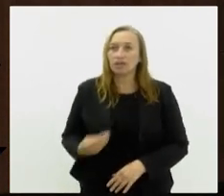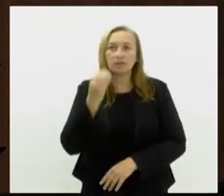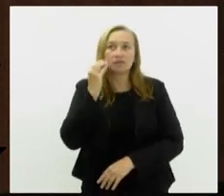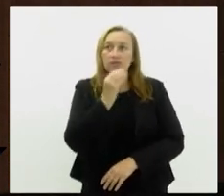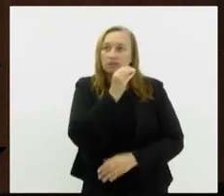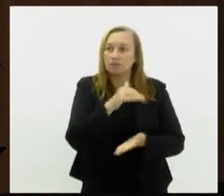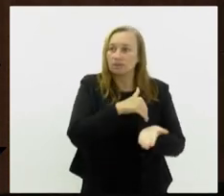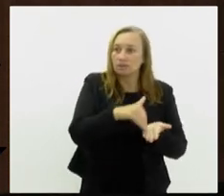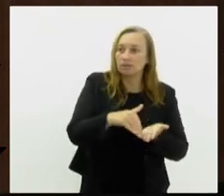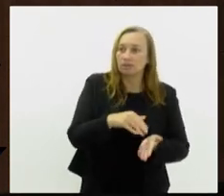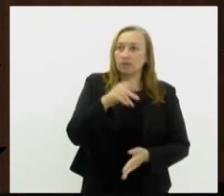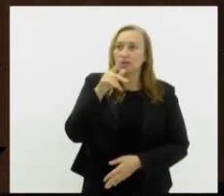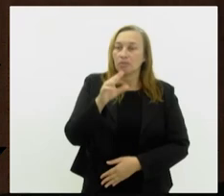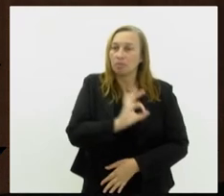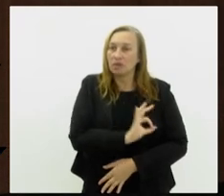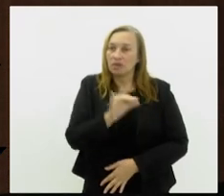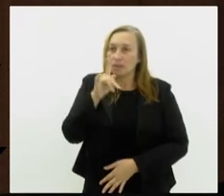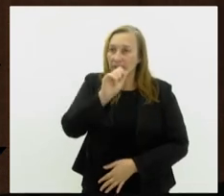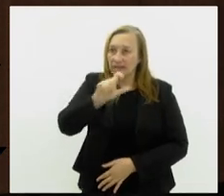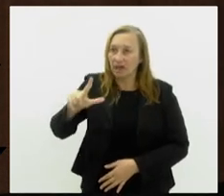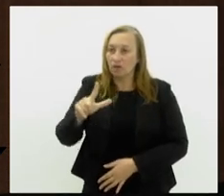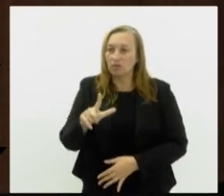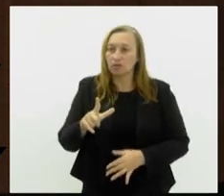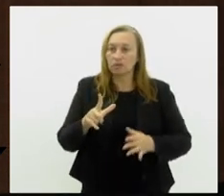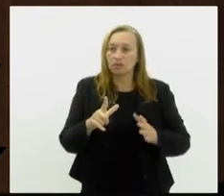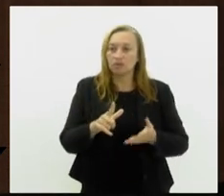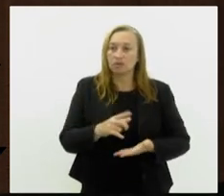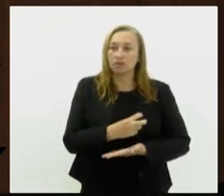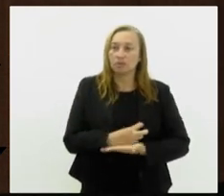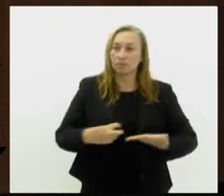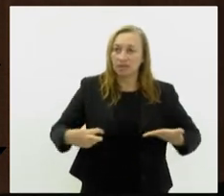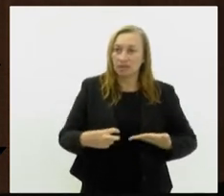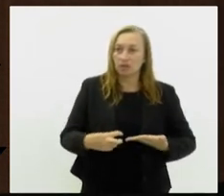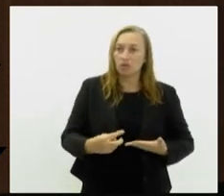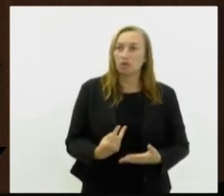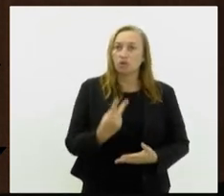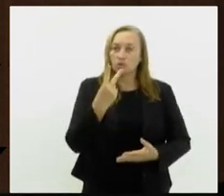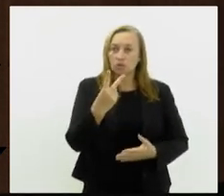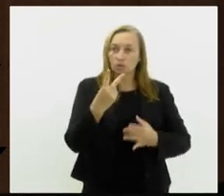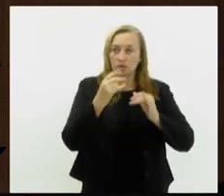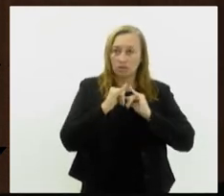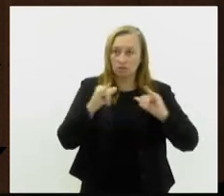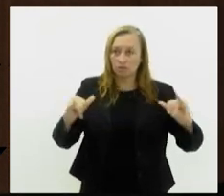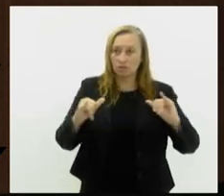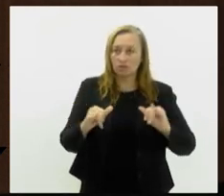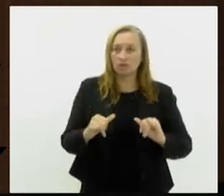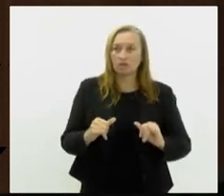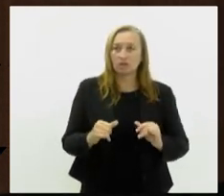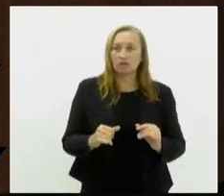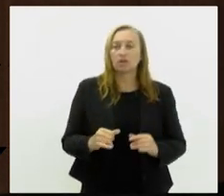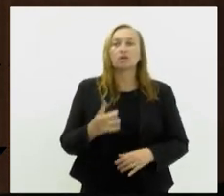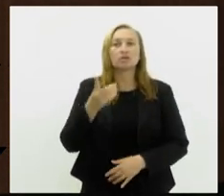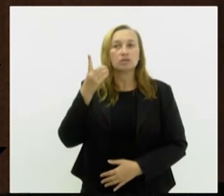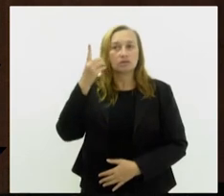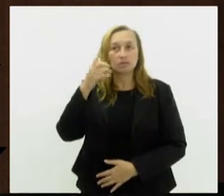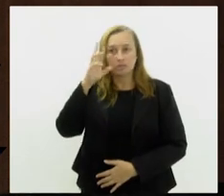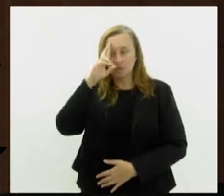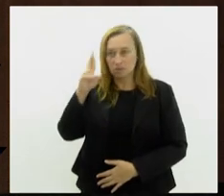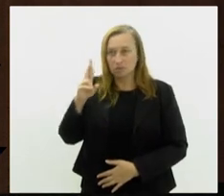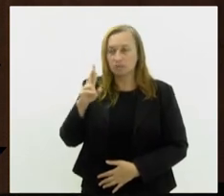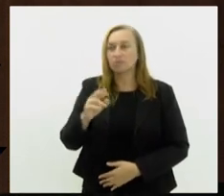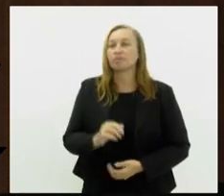da Polícia Penal. Só queria deixar 2 recados aqui na frente dos meus amigos parlamentares e do senhor, que é o presidente. Primeiro, eu vou começar pelo